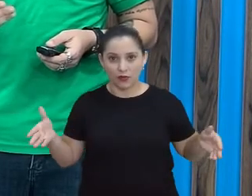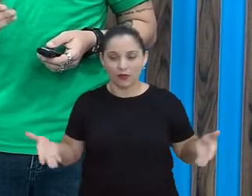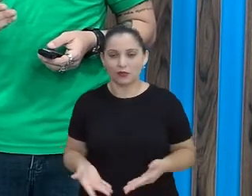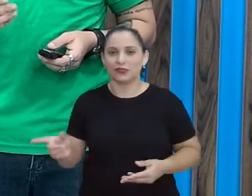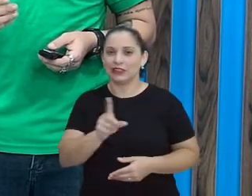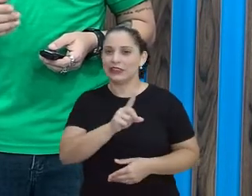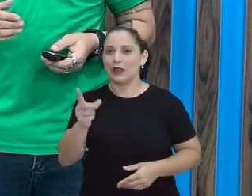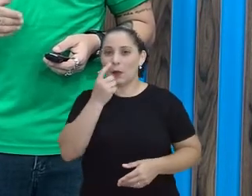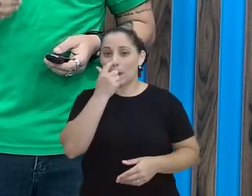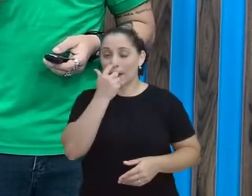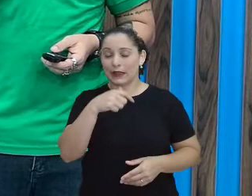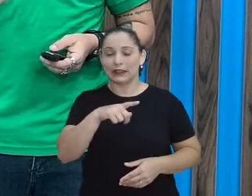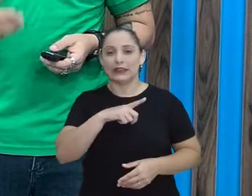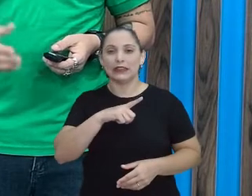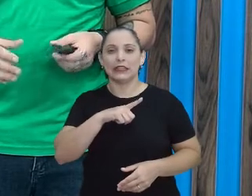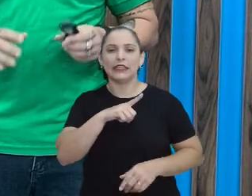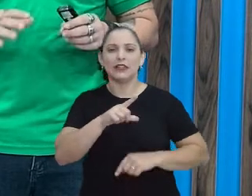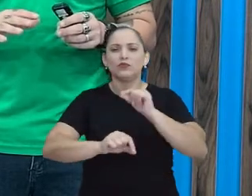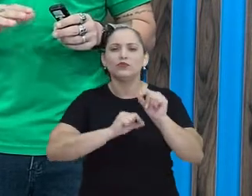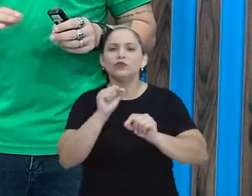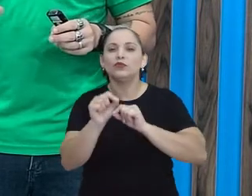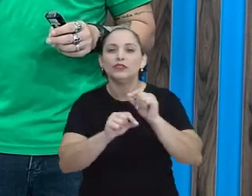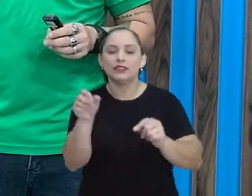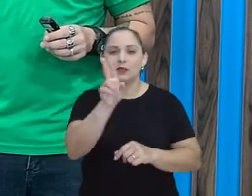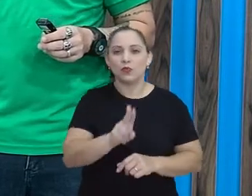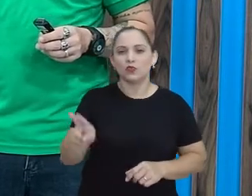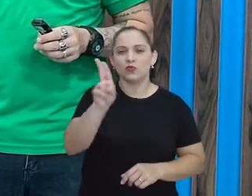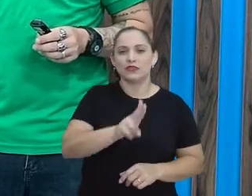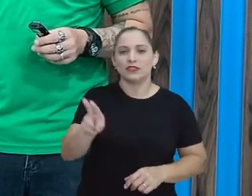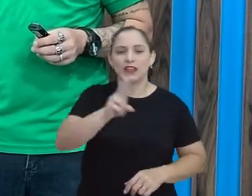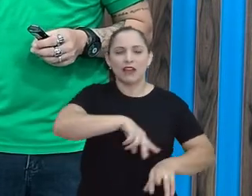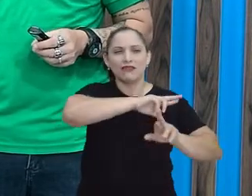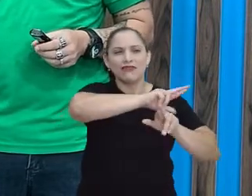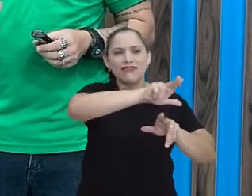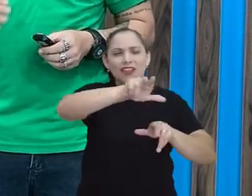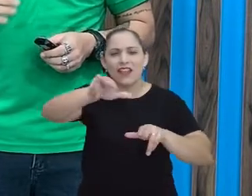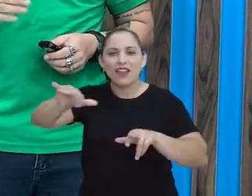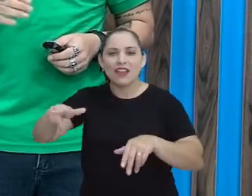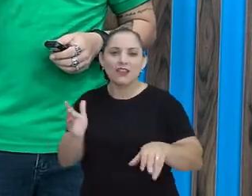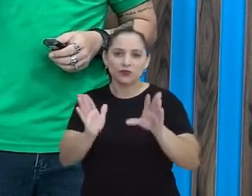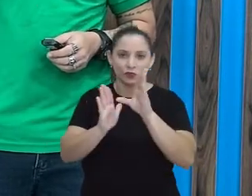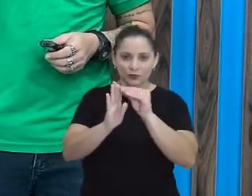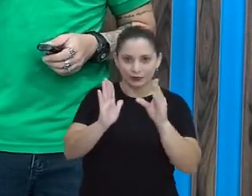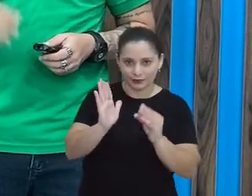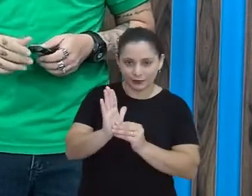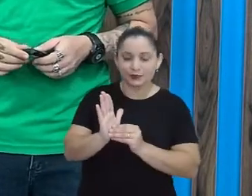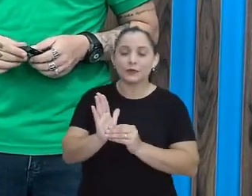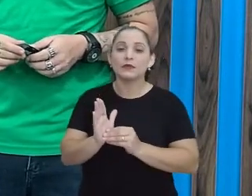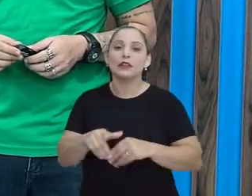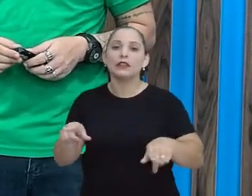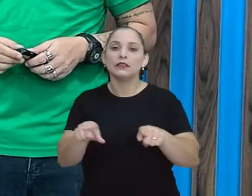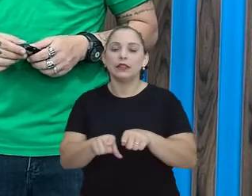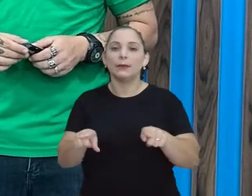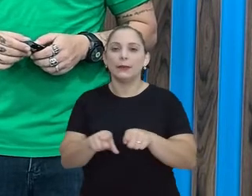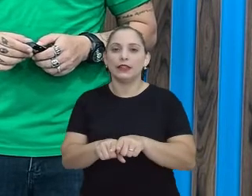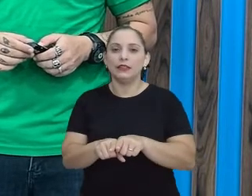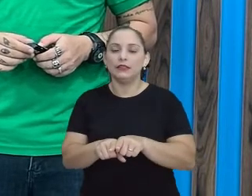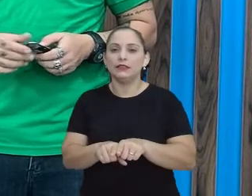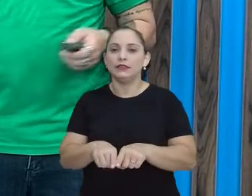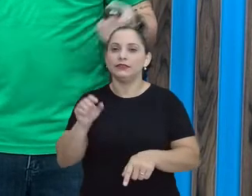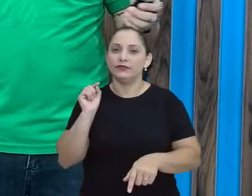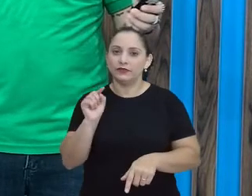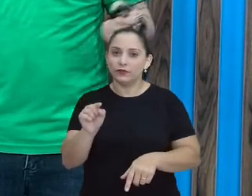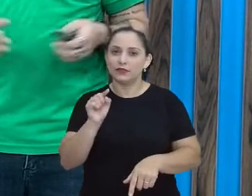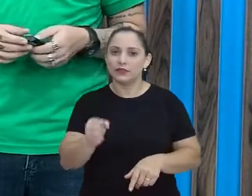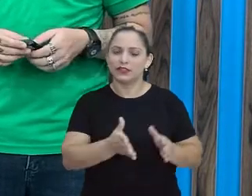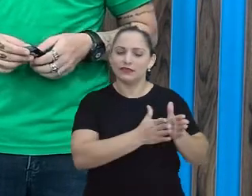é uma ferramenta que vai ser utilizada em diversas outras situações e provavelmente aí no seu decorrer